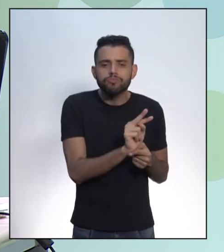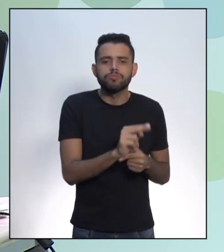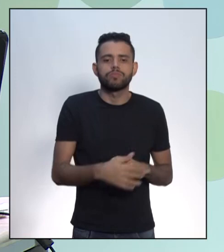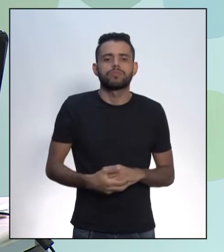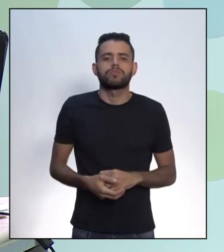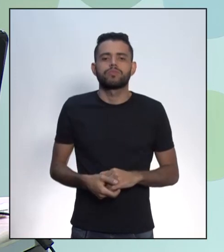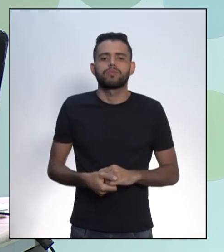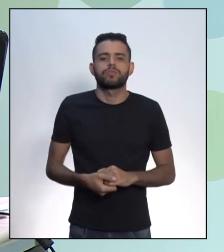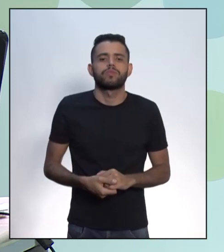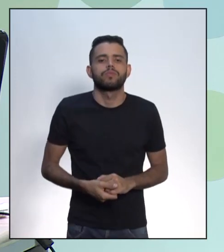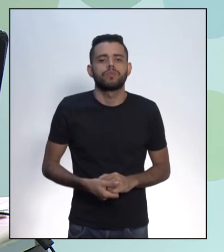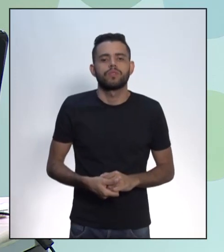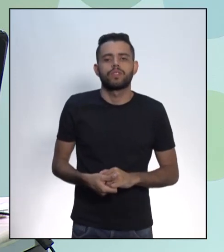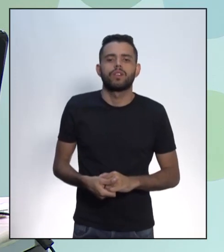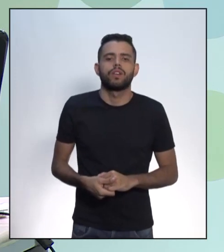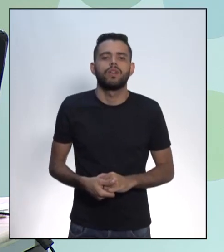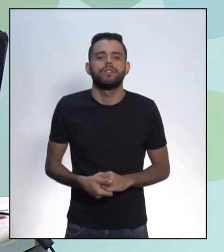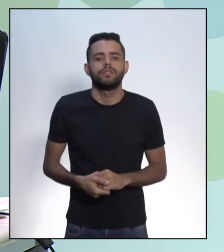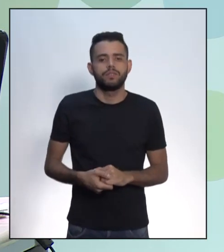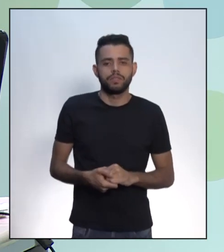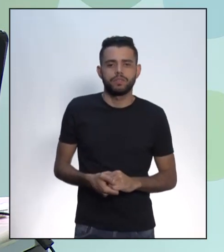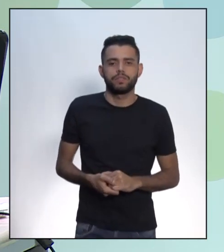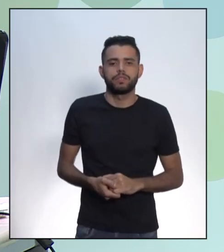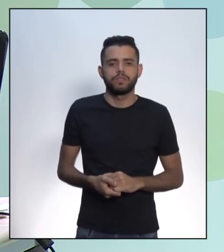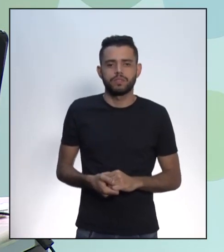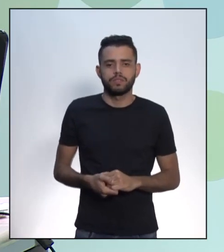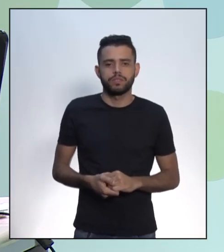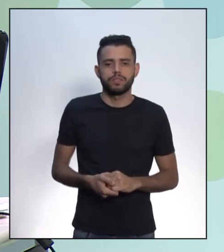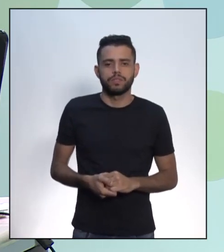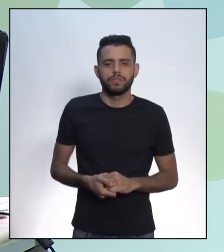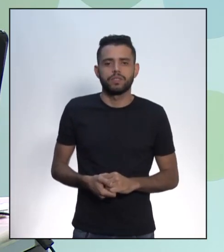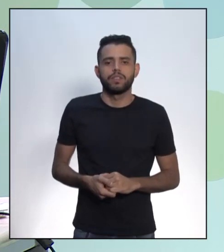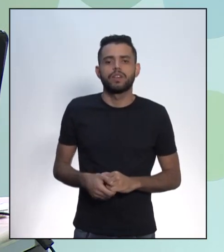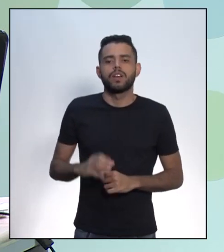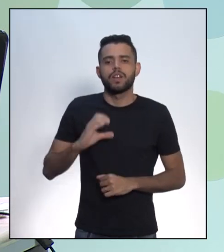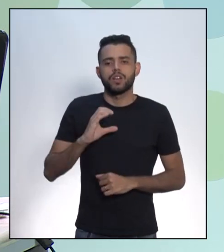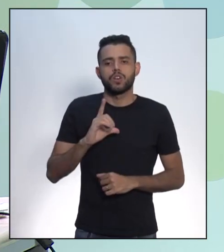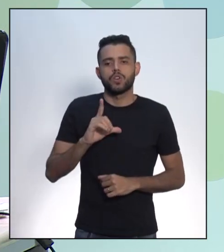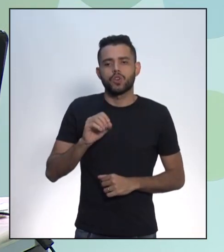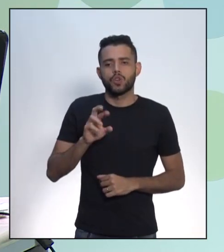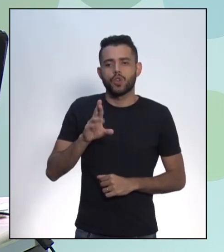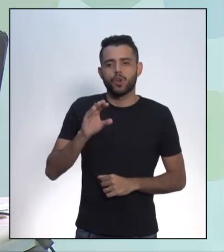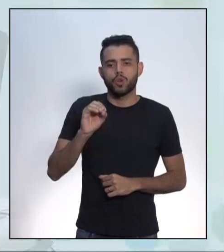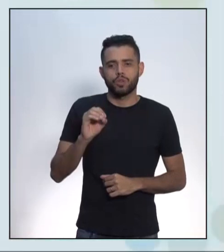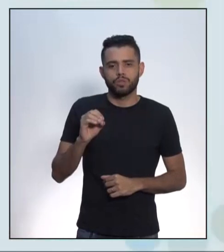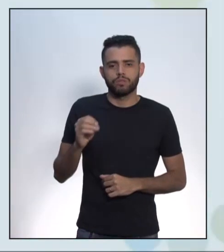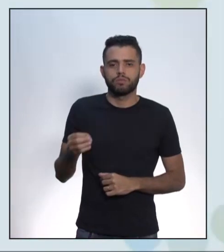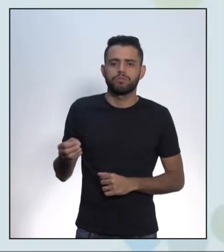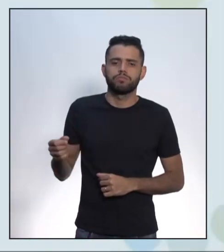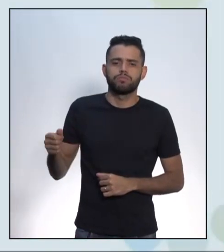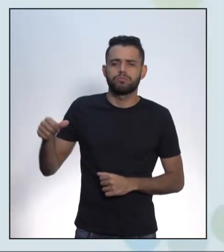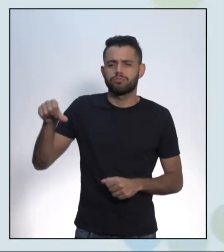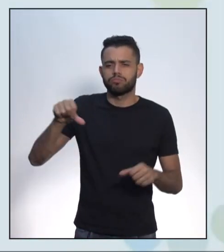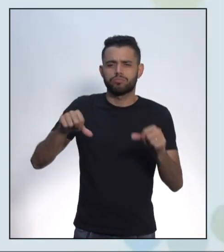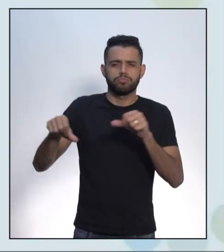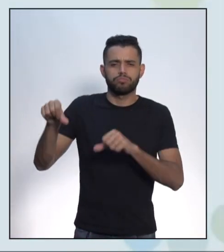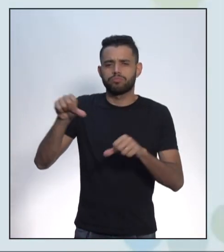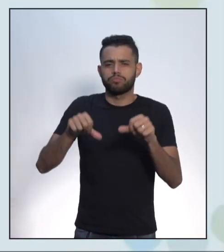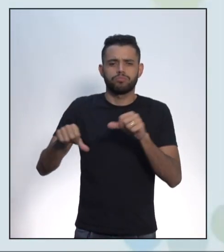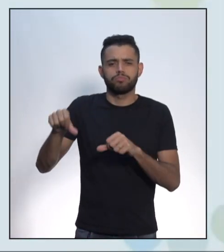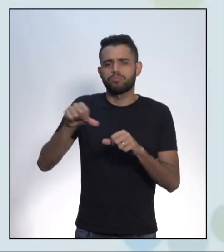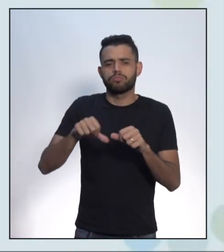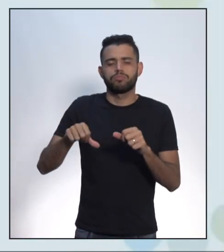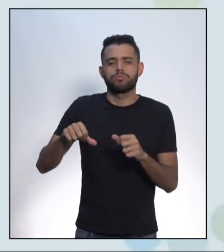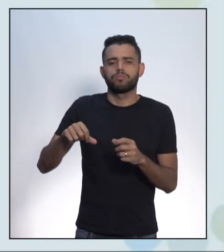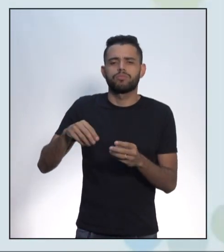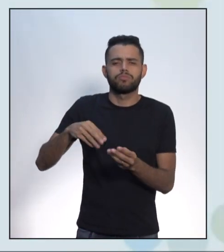aqui, né, passar uma filtragem, adição de cloro. E esse cloro que vai ser adicionado,